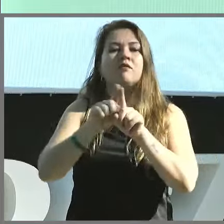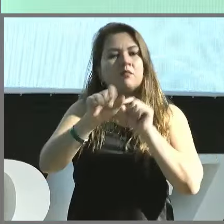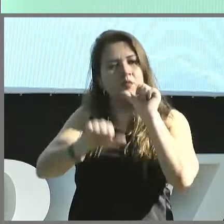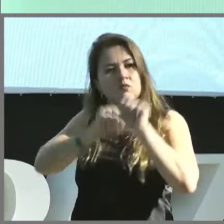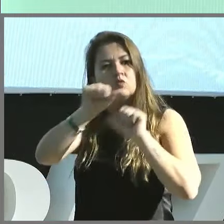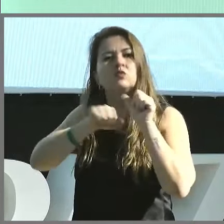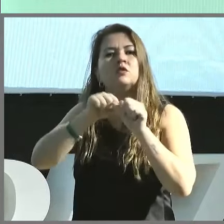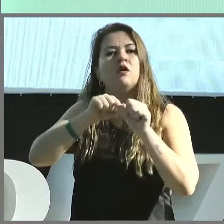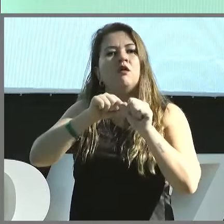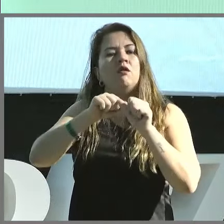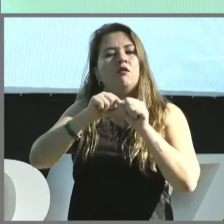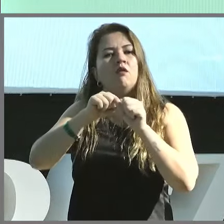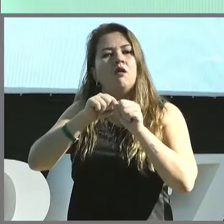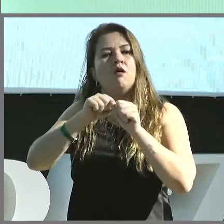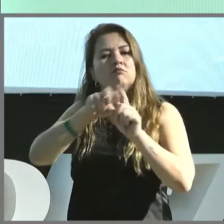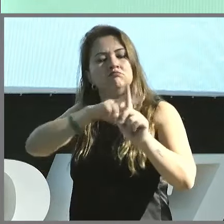autênticos,